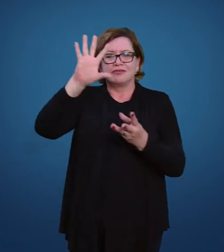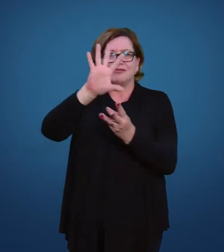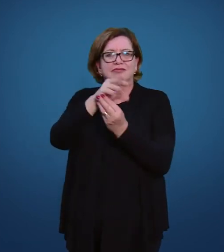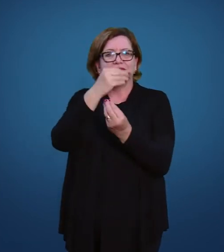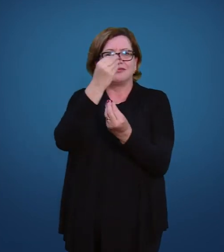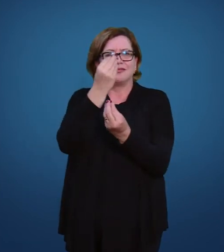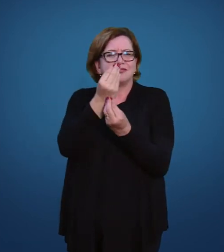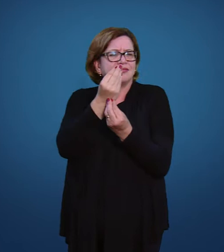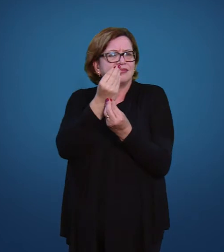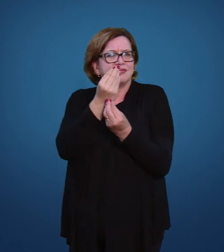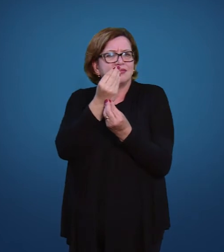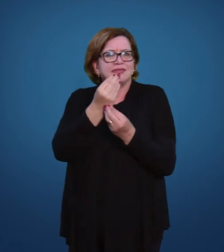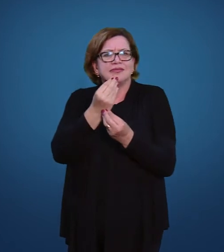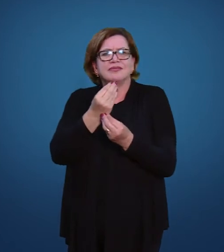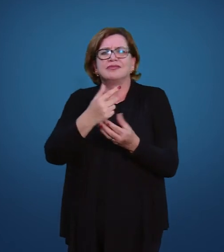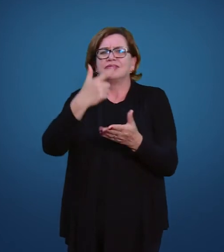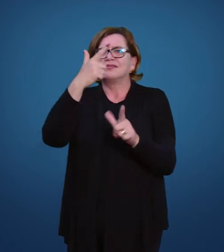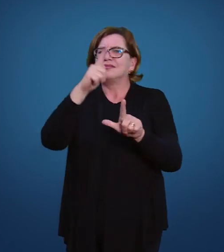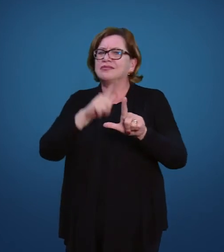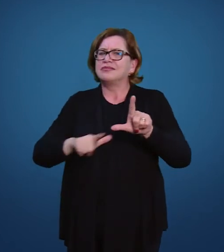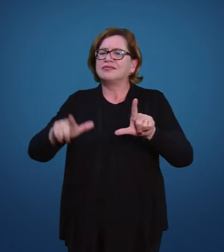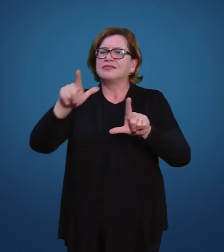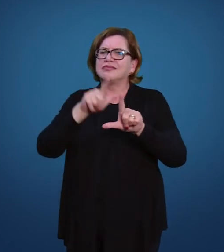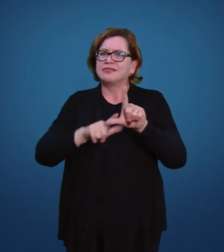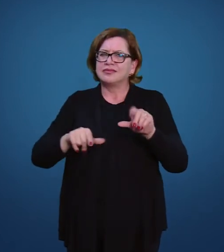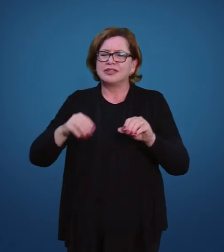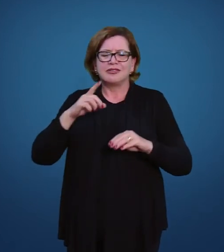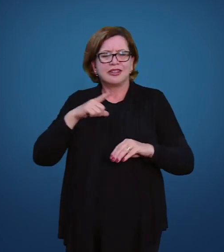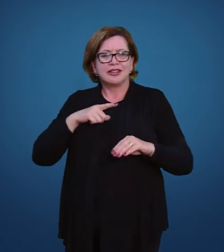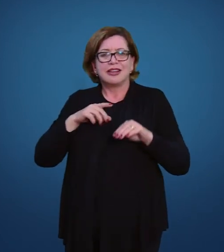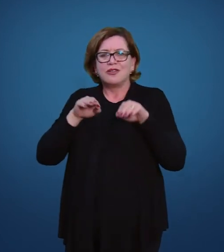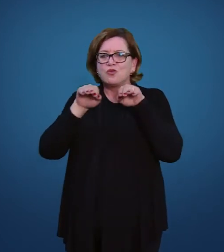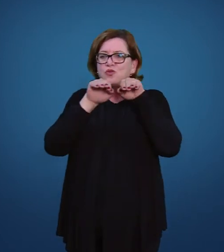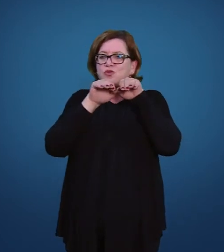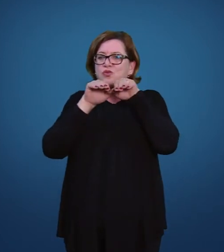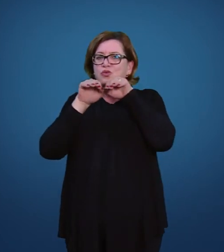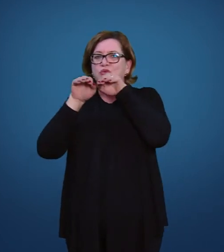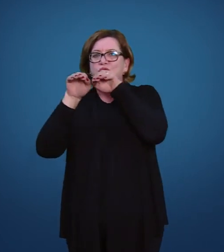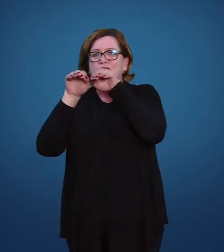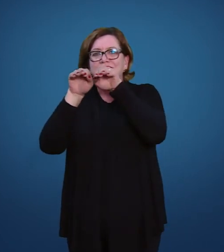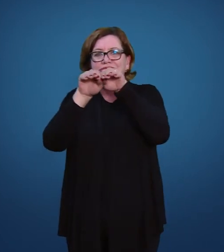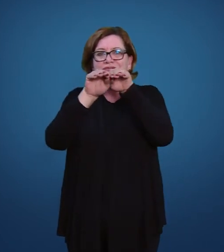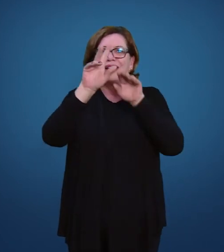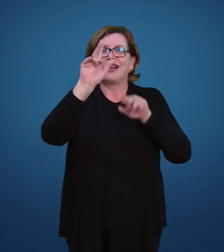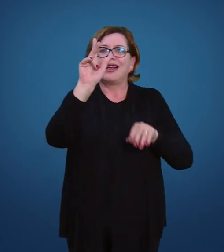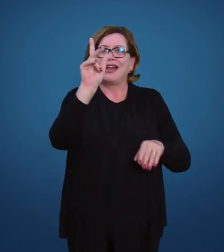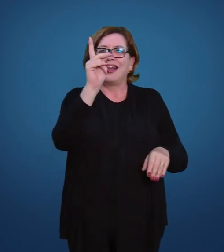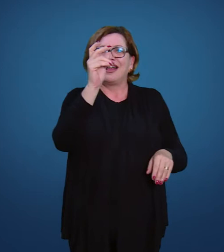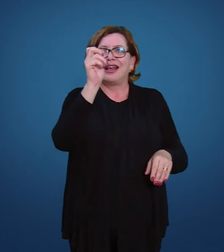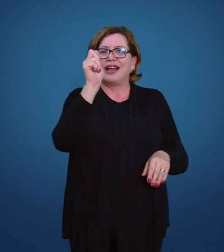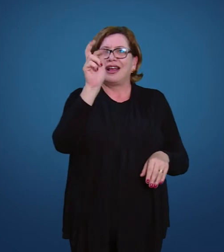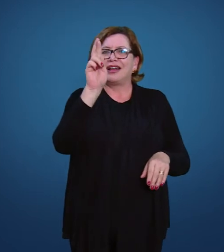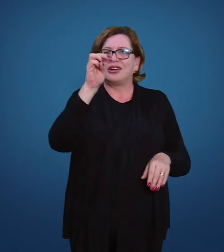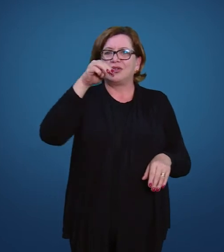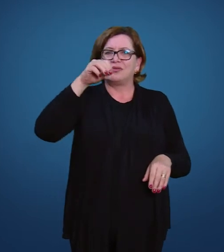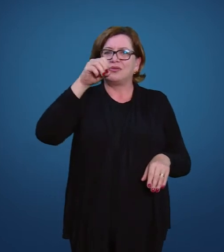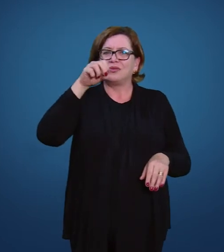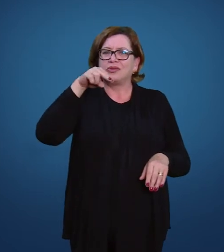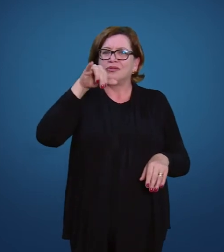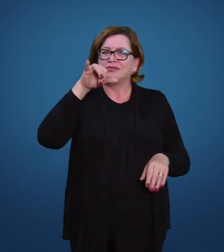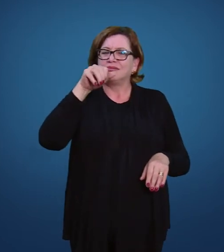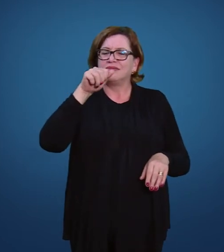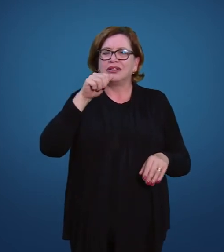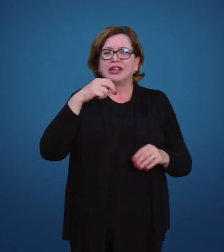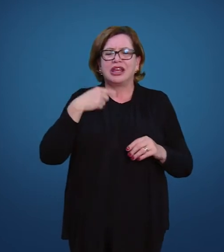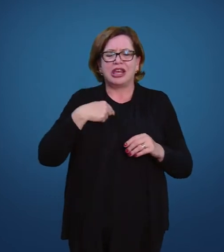para a literatura, que trazem harmonia, que trazem equilíbrio. Eu estou vendo muita preocupação com língua estrangeira, eu estou vendo muita